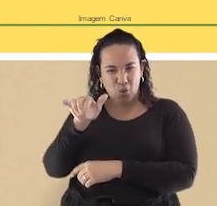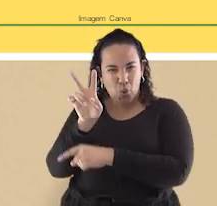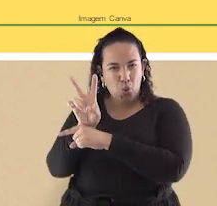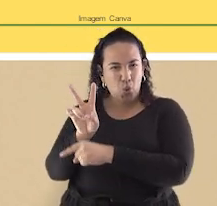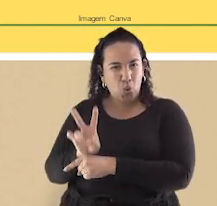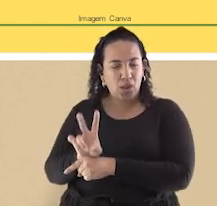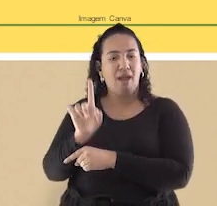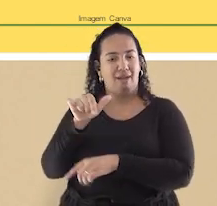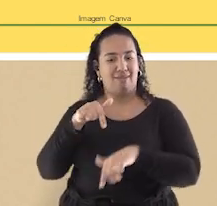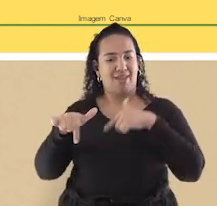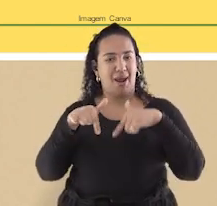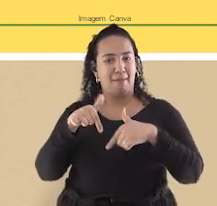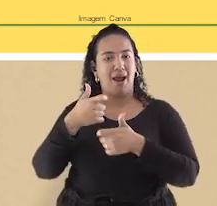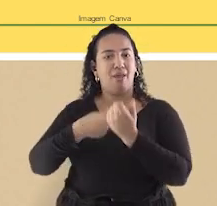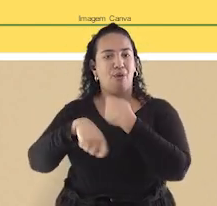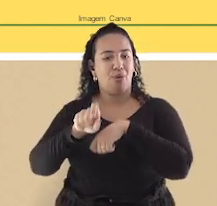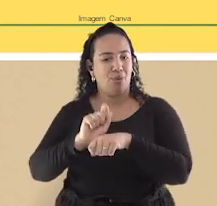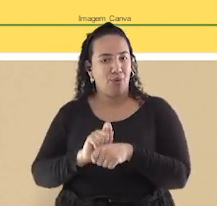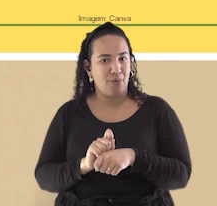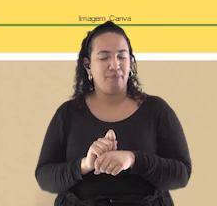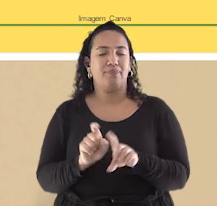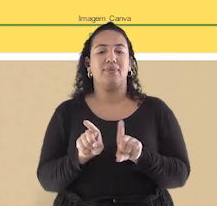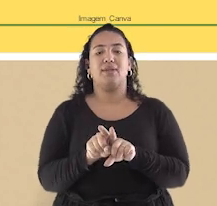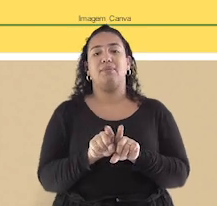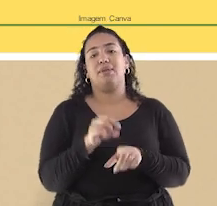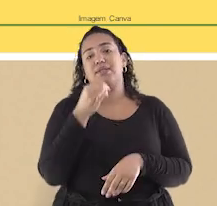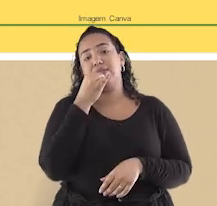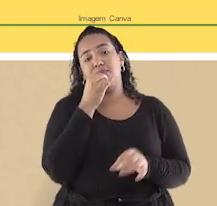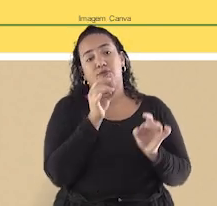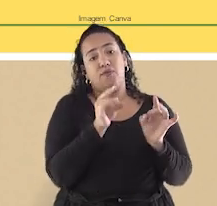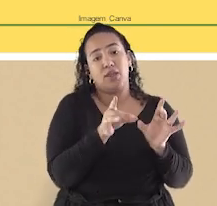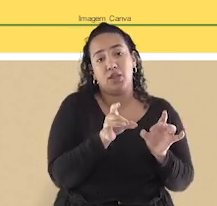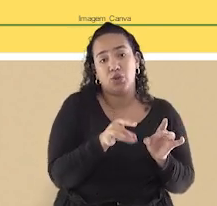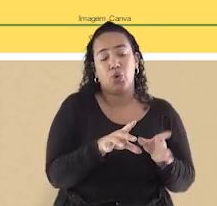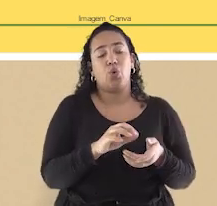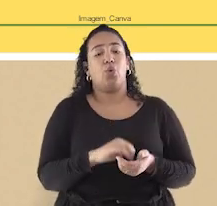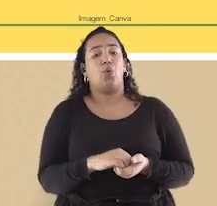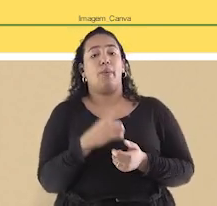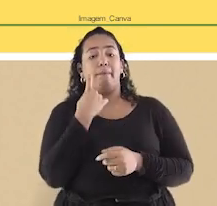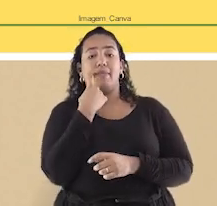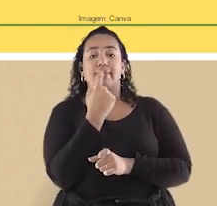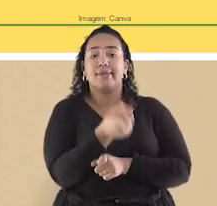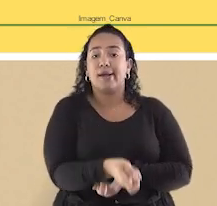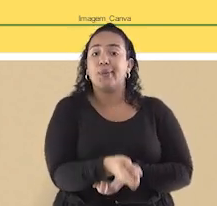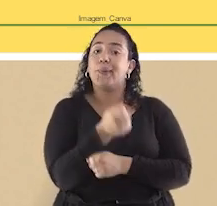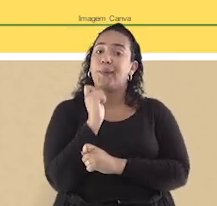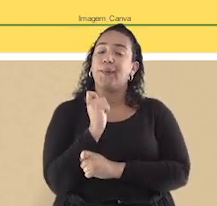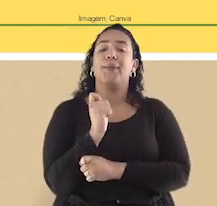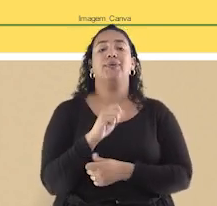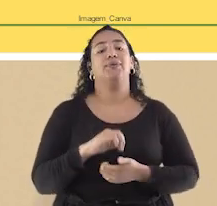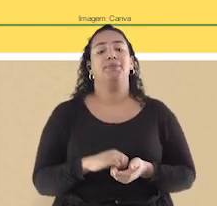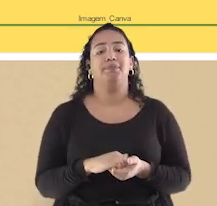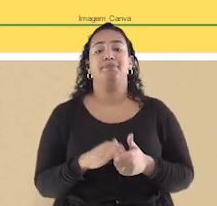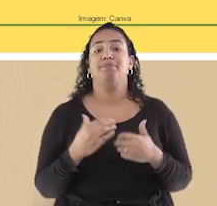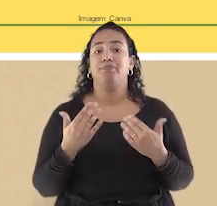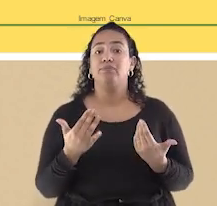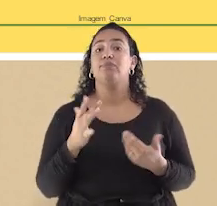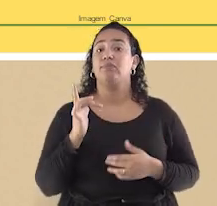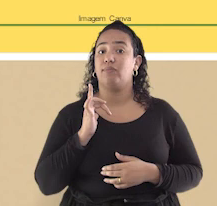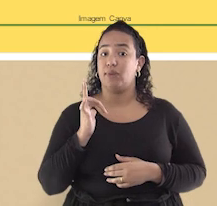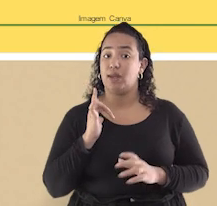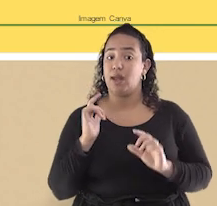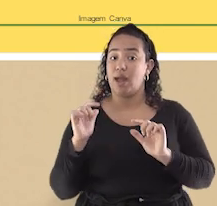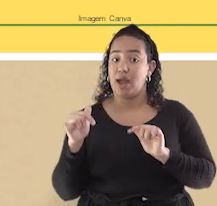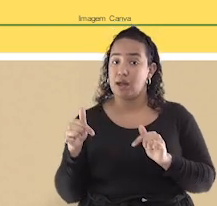uma atividade econômica. Um vendedor também, um pescador, um pedreiro e etc. Algumas